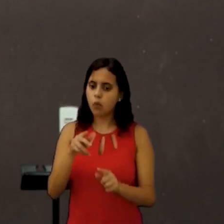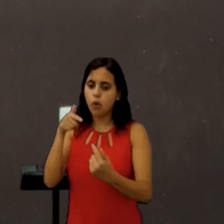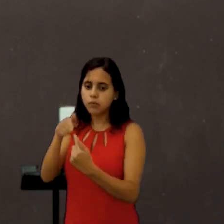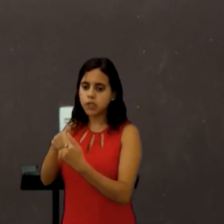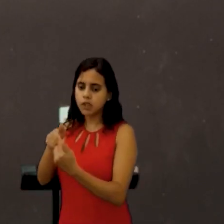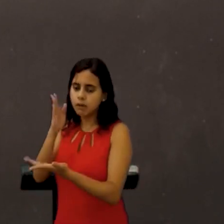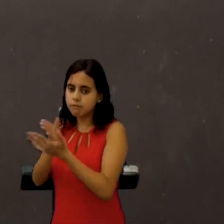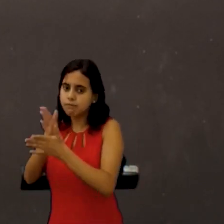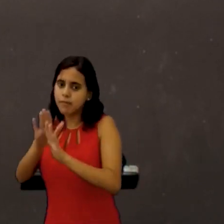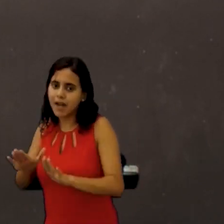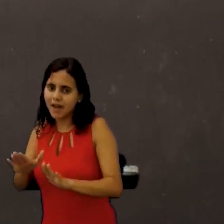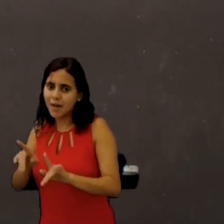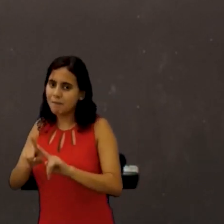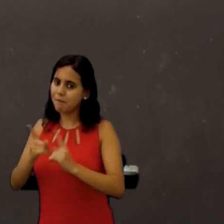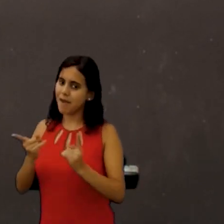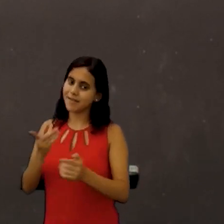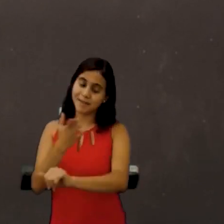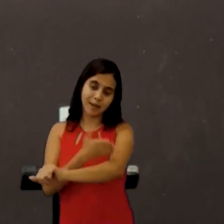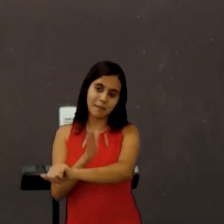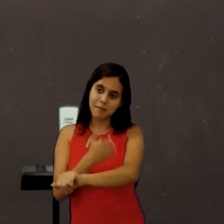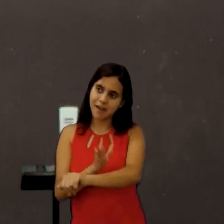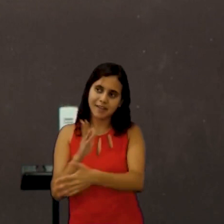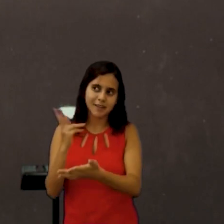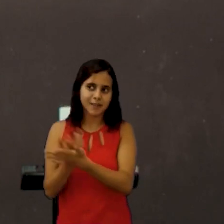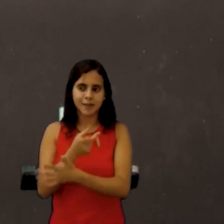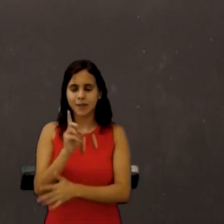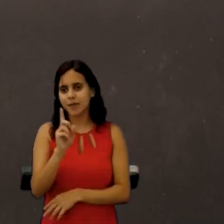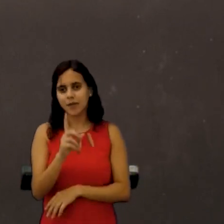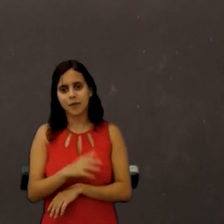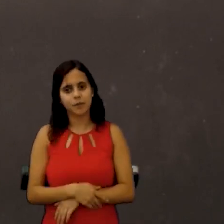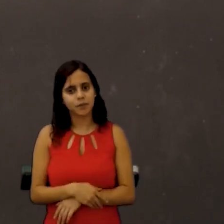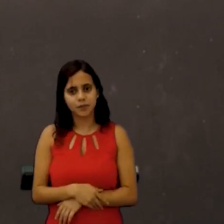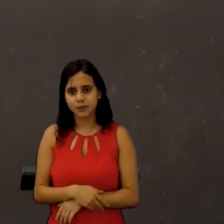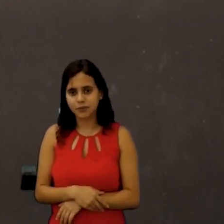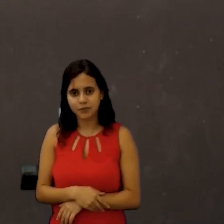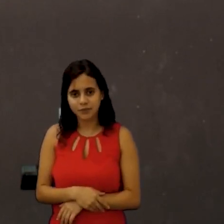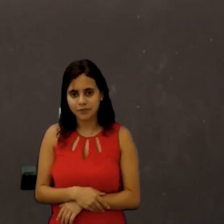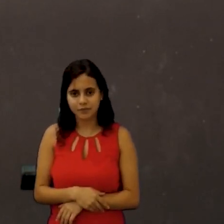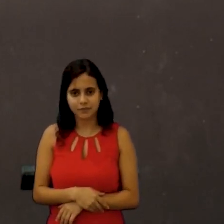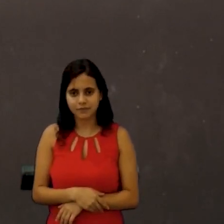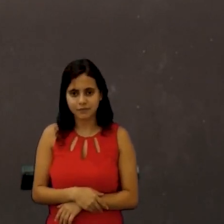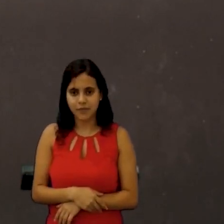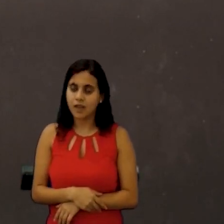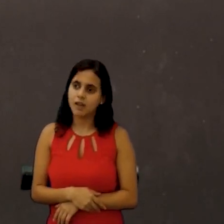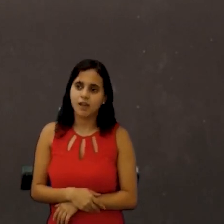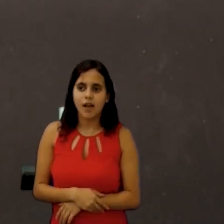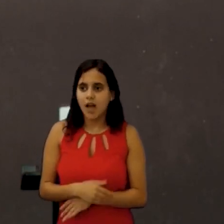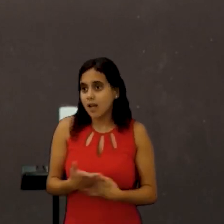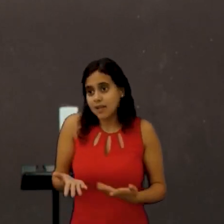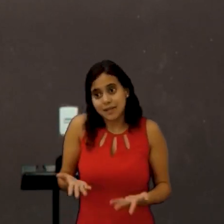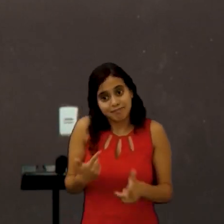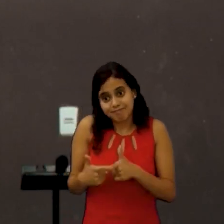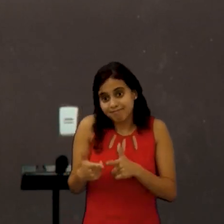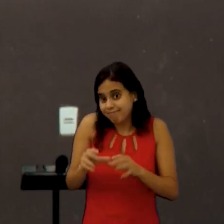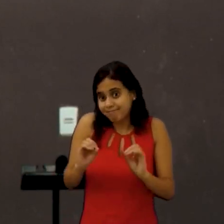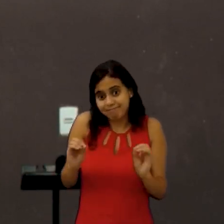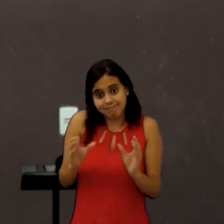Mas na prática não acontece assim, pastor. Tem uns policiais que... Aí, meu irmão, pega a arma e vá ser policial e tente ver lá como é que